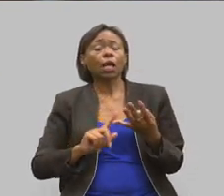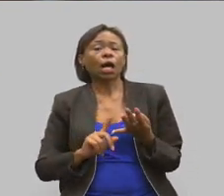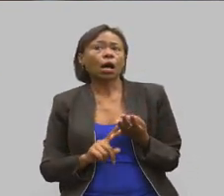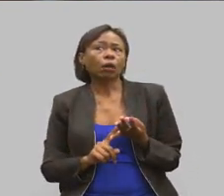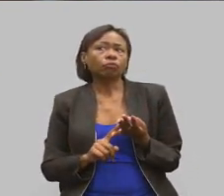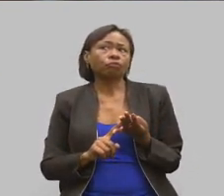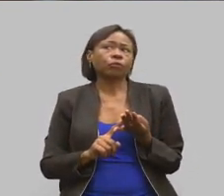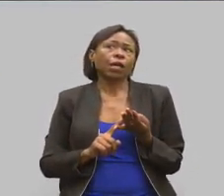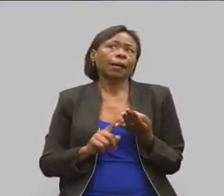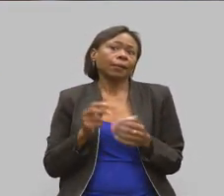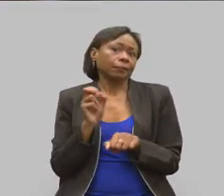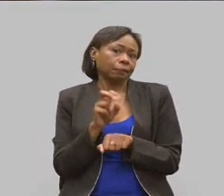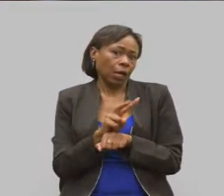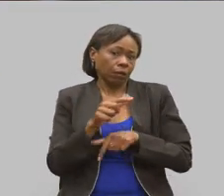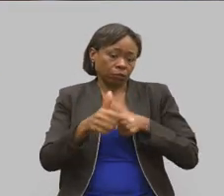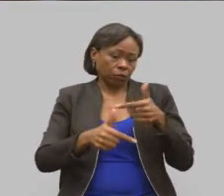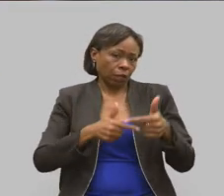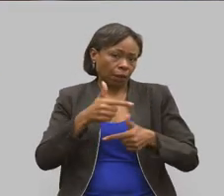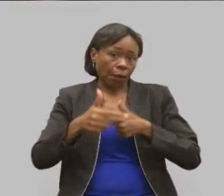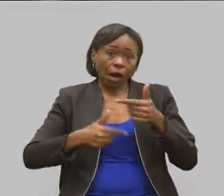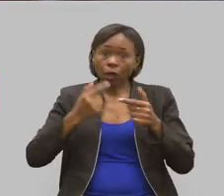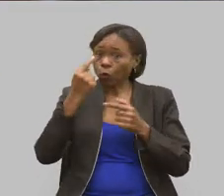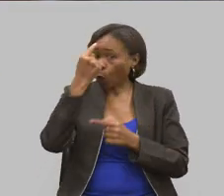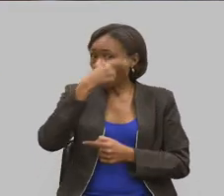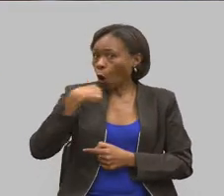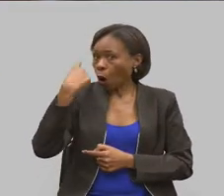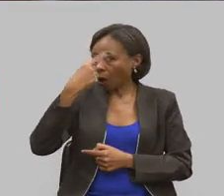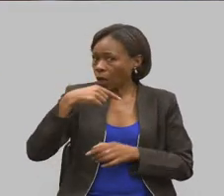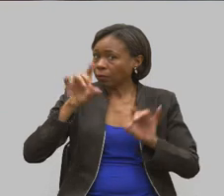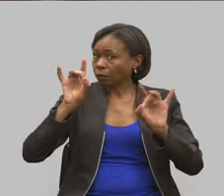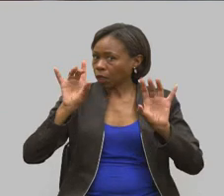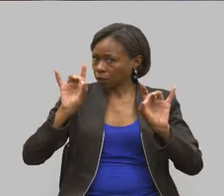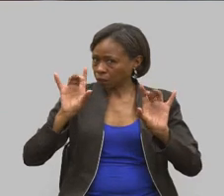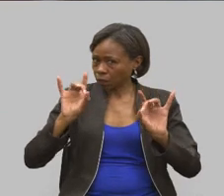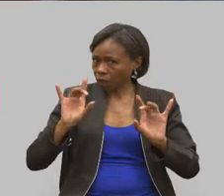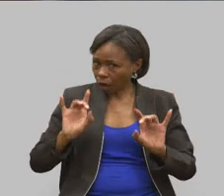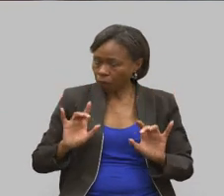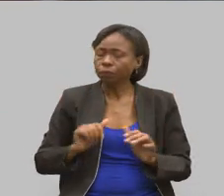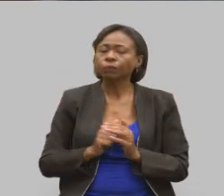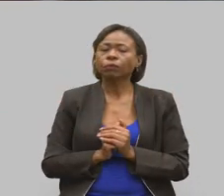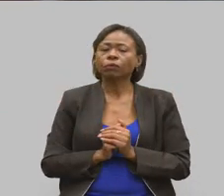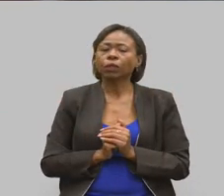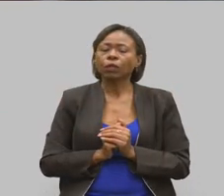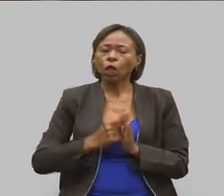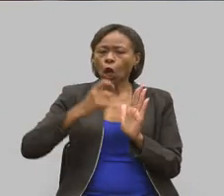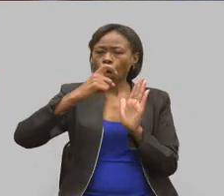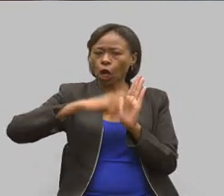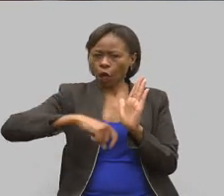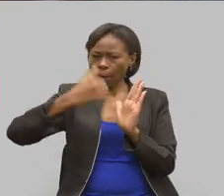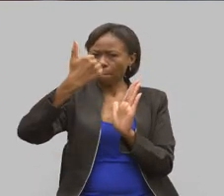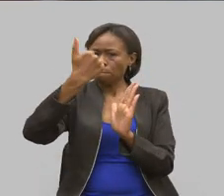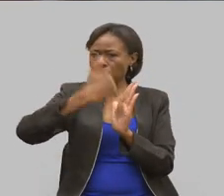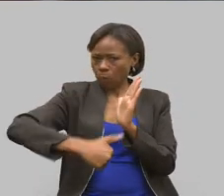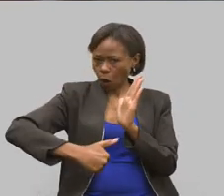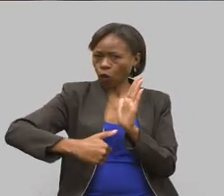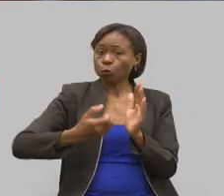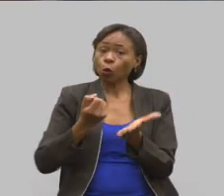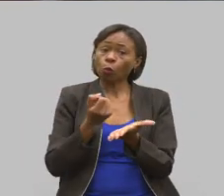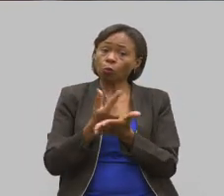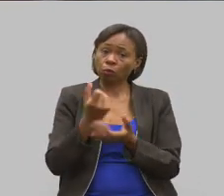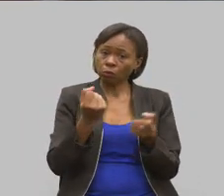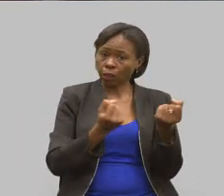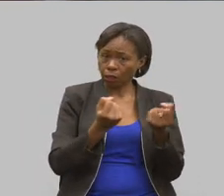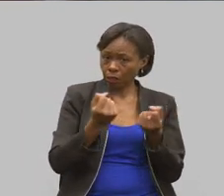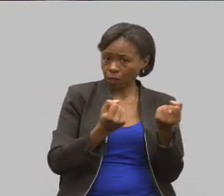especial jornada especial de trabalho isenção de impostos na compra de de automóveis isenção na